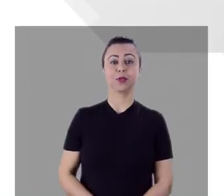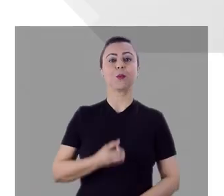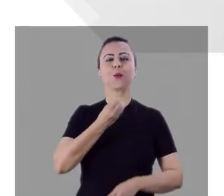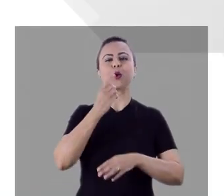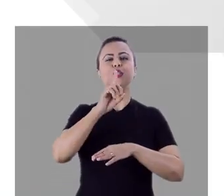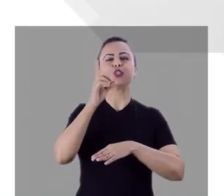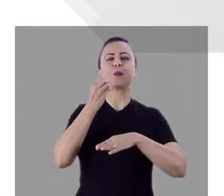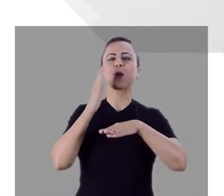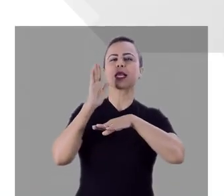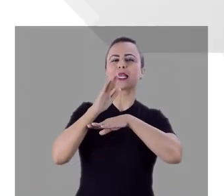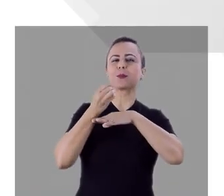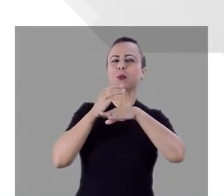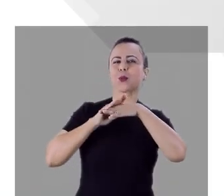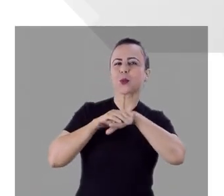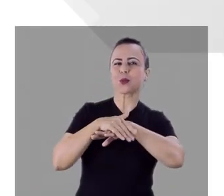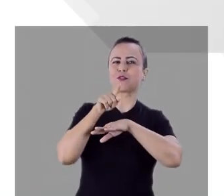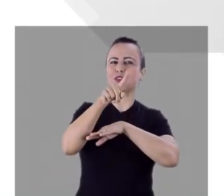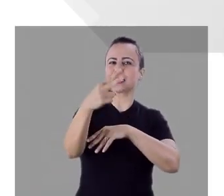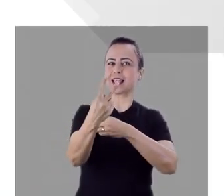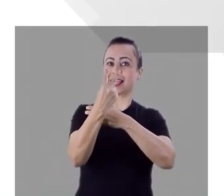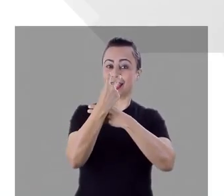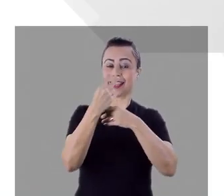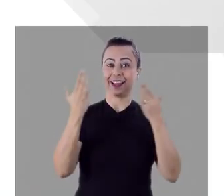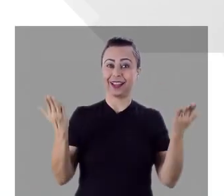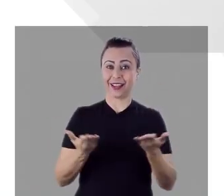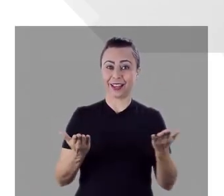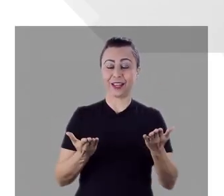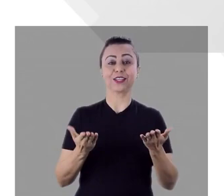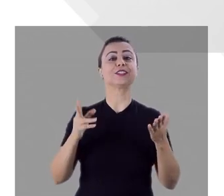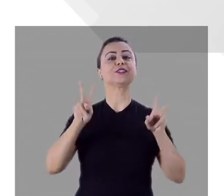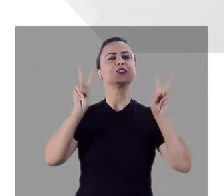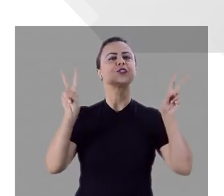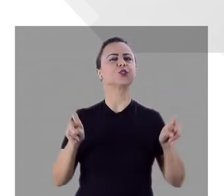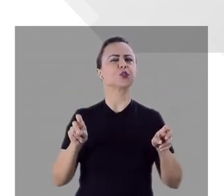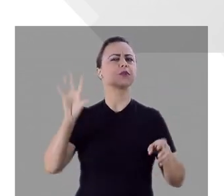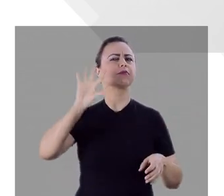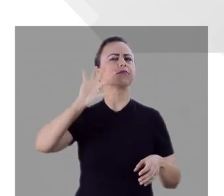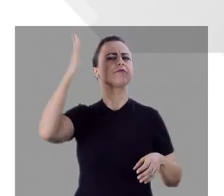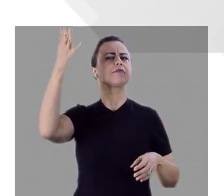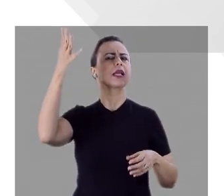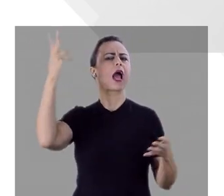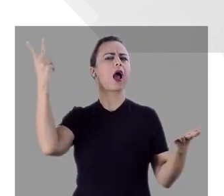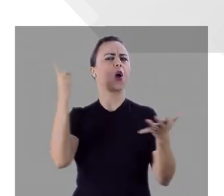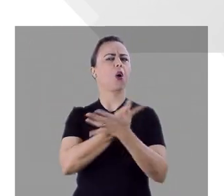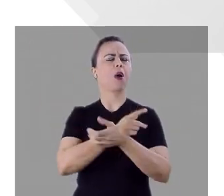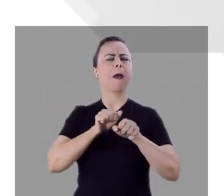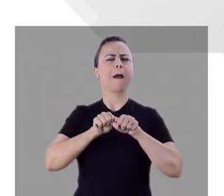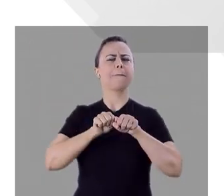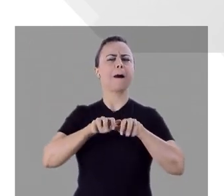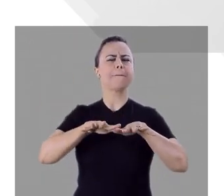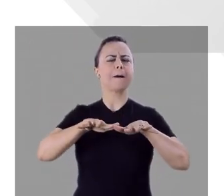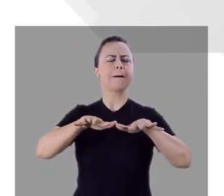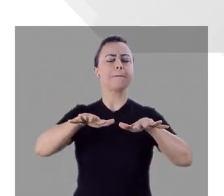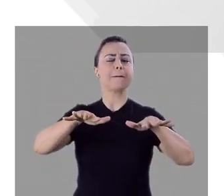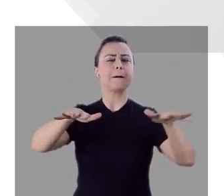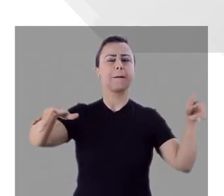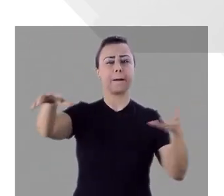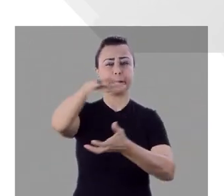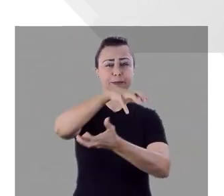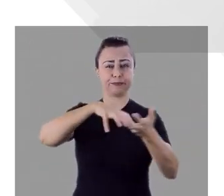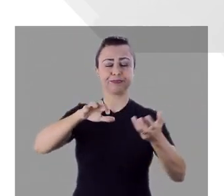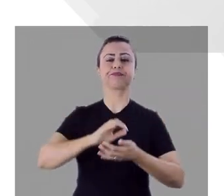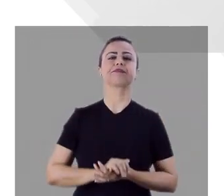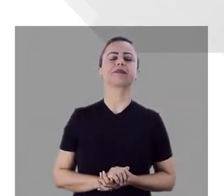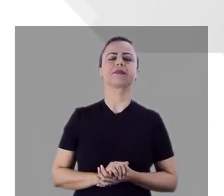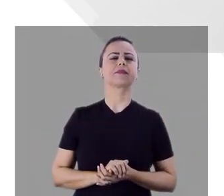Bom dia, boa tarde, boa noite para você que está me assistindo. Hoje vamos falar sobre um fenômeno que vem se alastrando em proporções